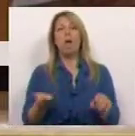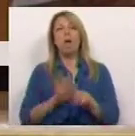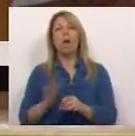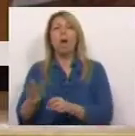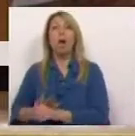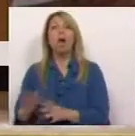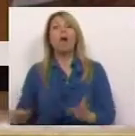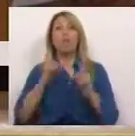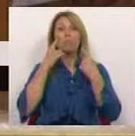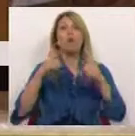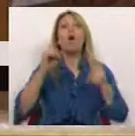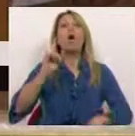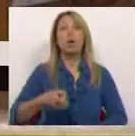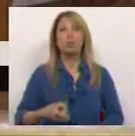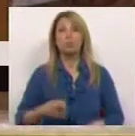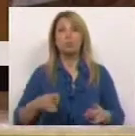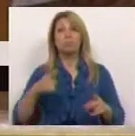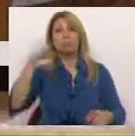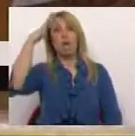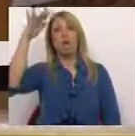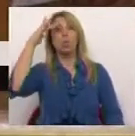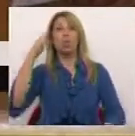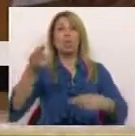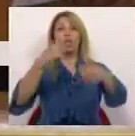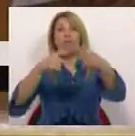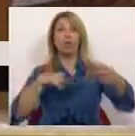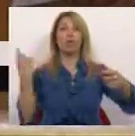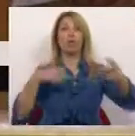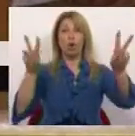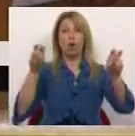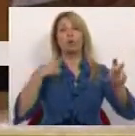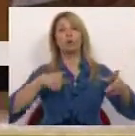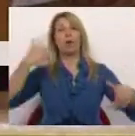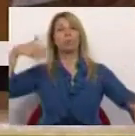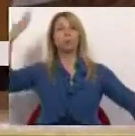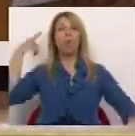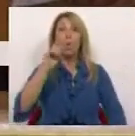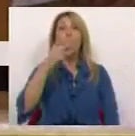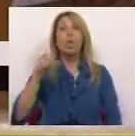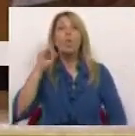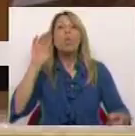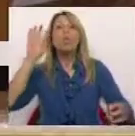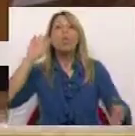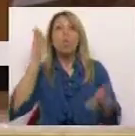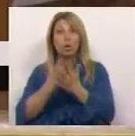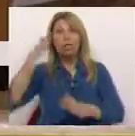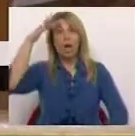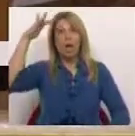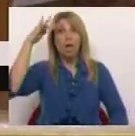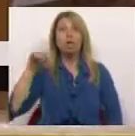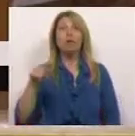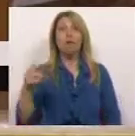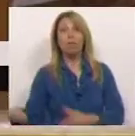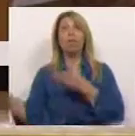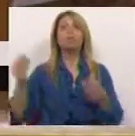vai mostrando as ilusões que nos andam a vender há décadas. O euro, o último remendo ou a última ilusão, foi-nos